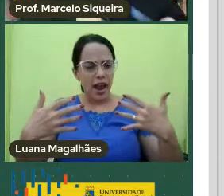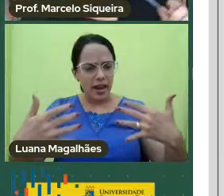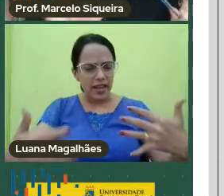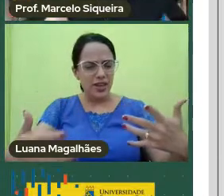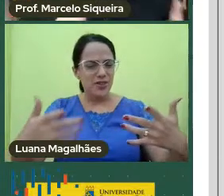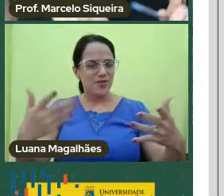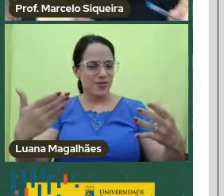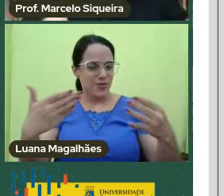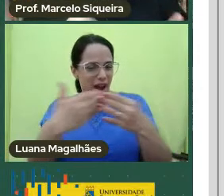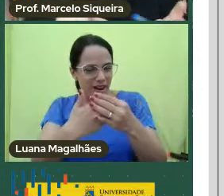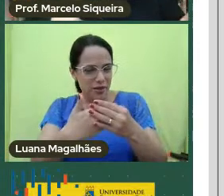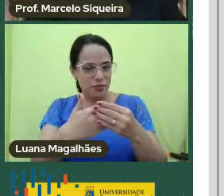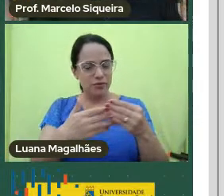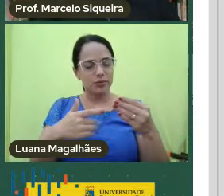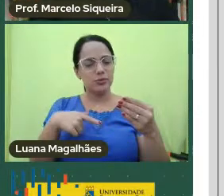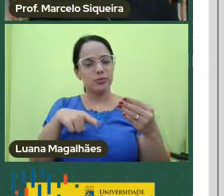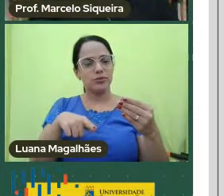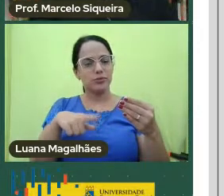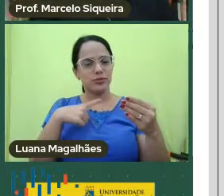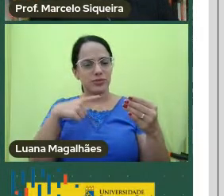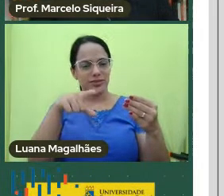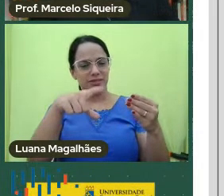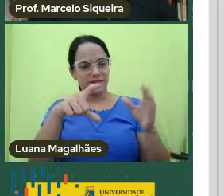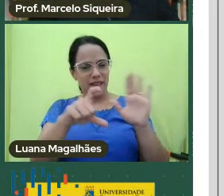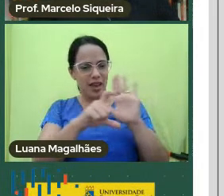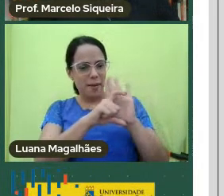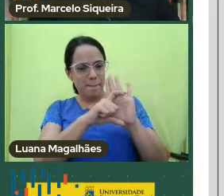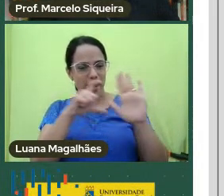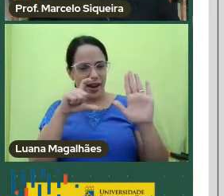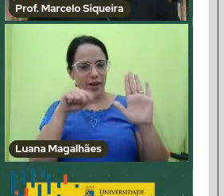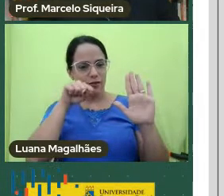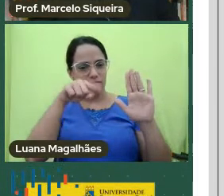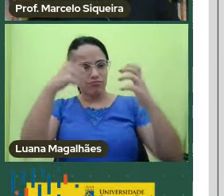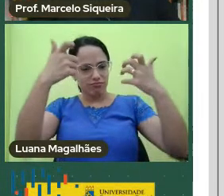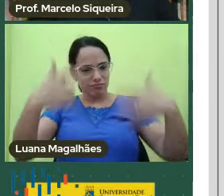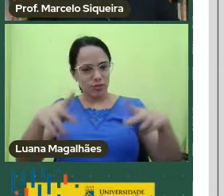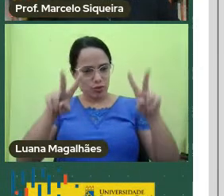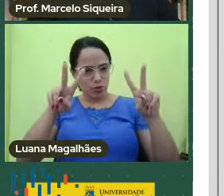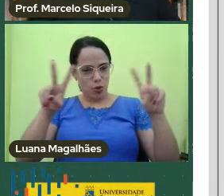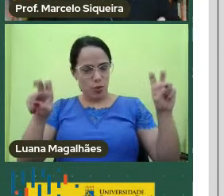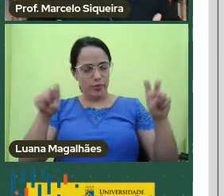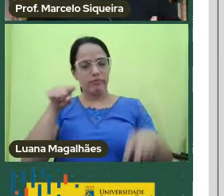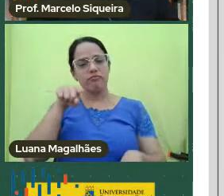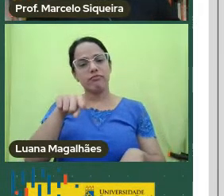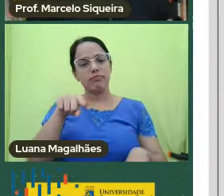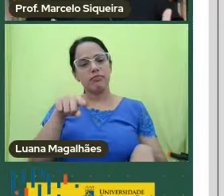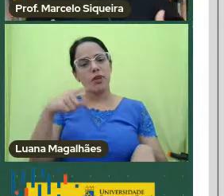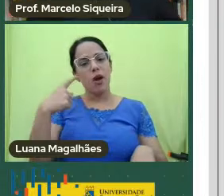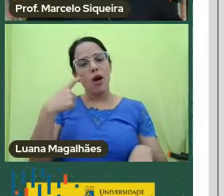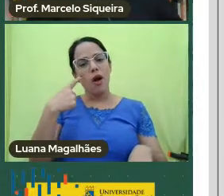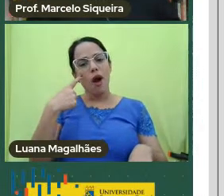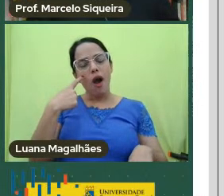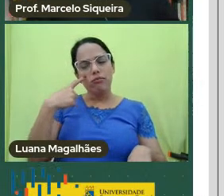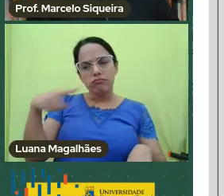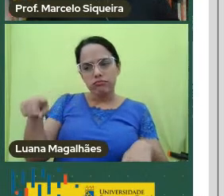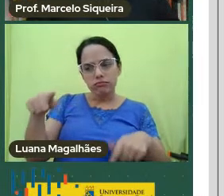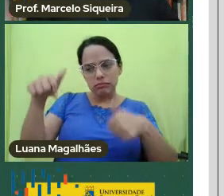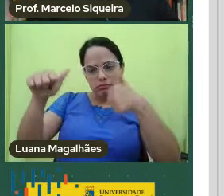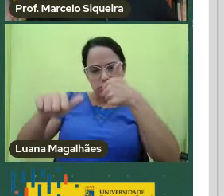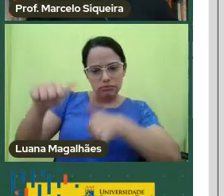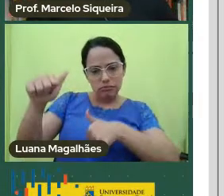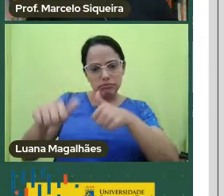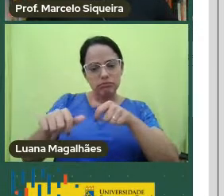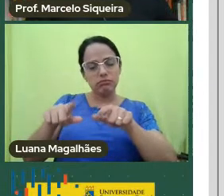arquivos, esse parágrafo que fala dos arquivos, e fomos olhar, né, os índices, né,